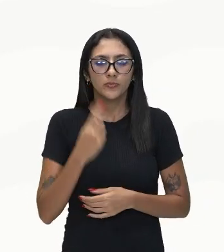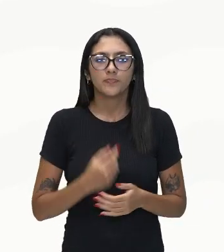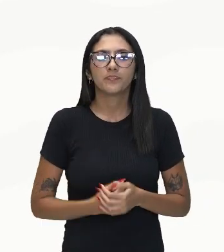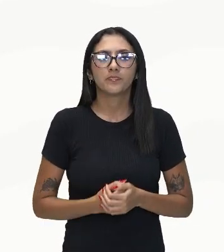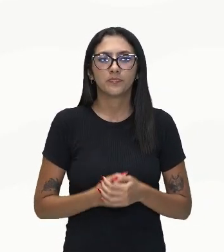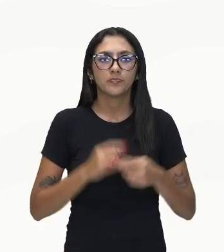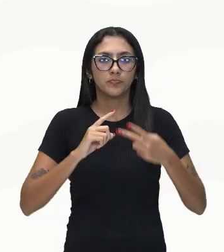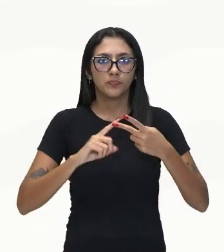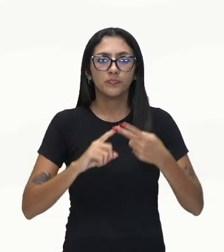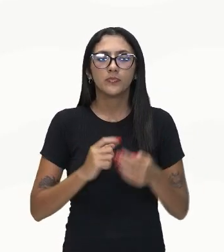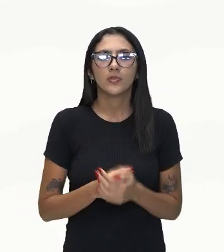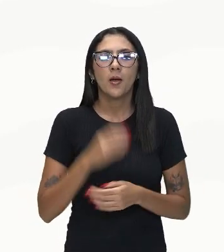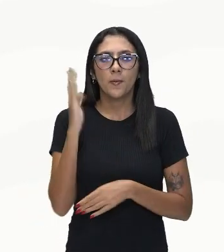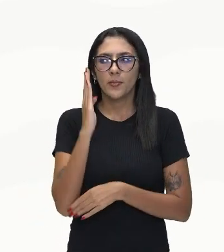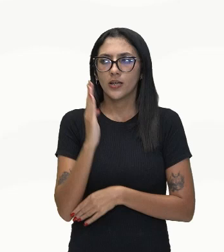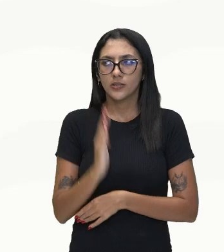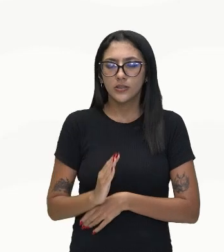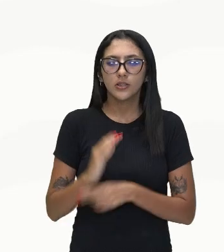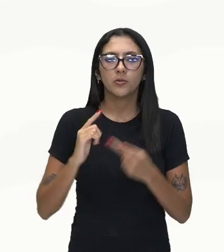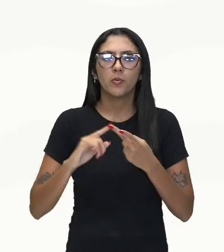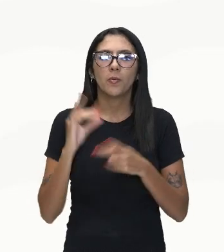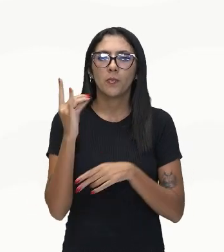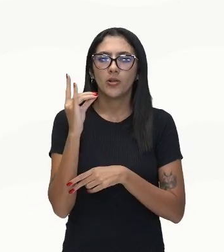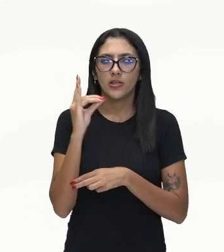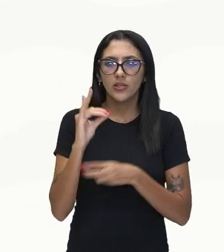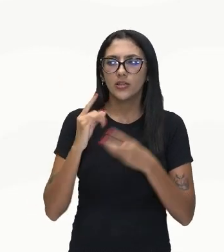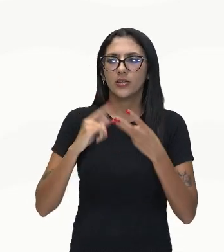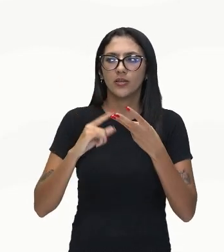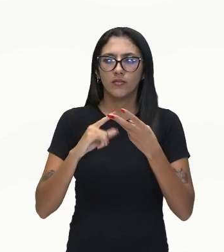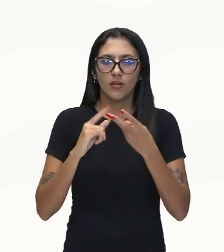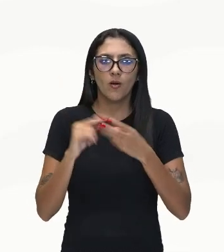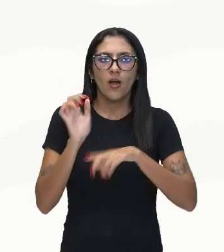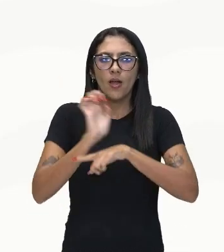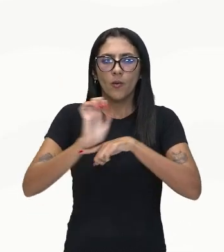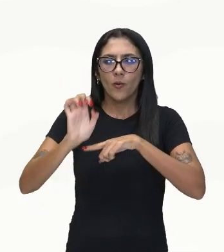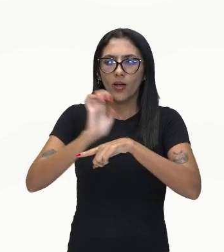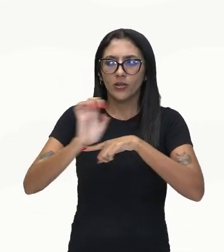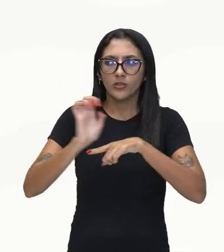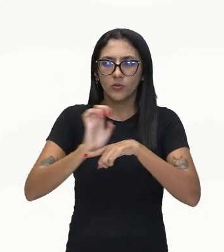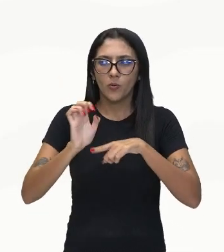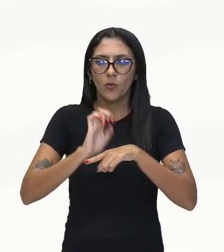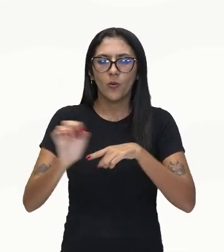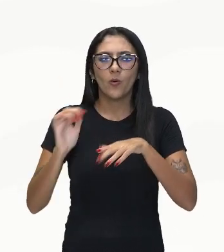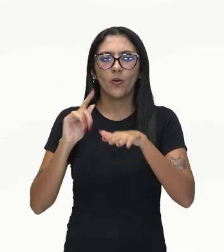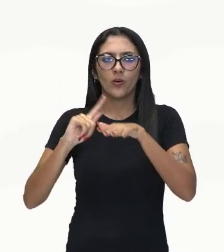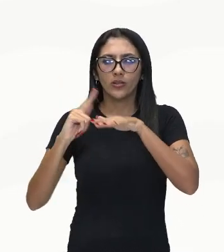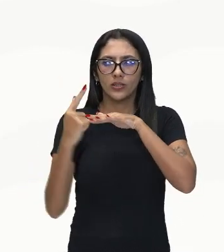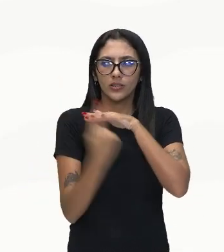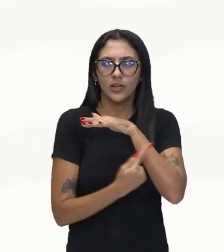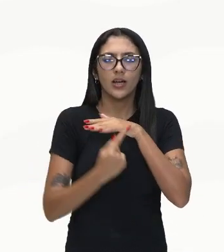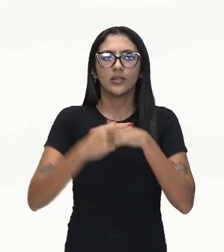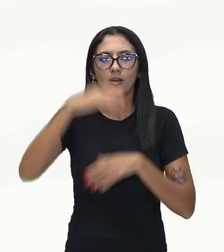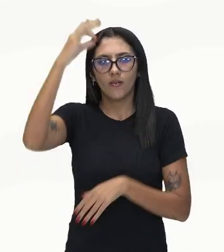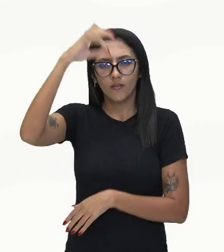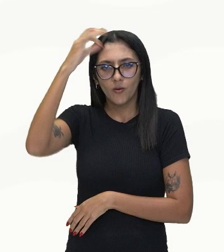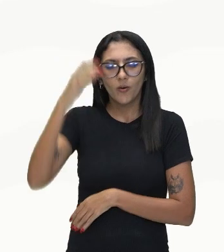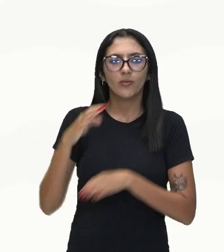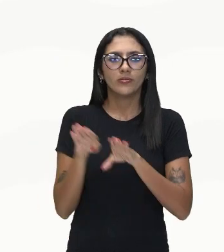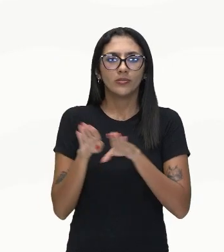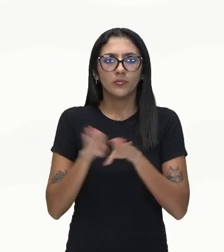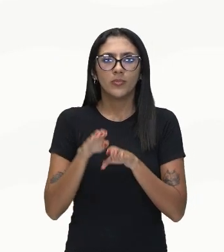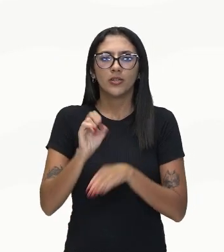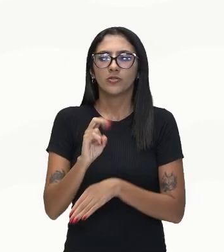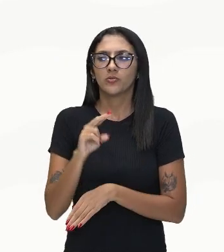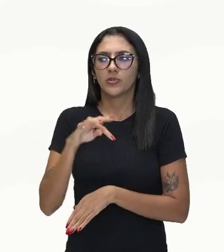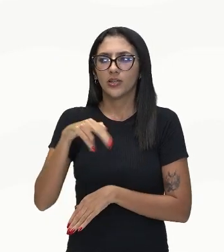Brasil, a Bolívia, a Colômbia, o Equador, a Guiana, Peru, Venezuela e Suriname. Quero fazer